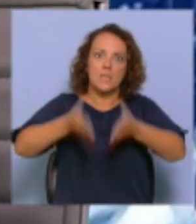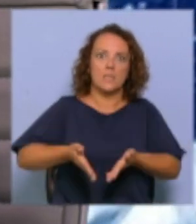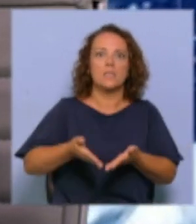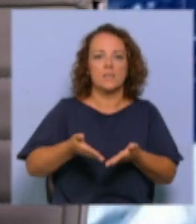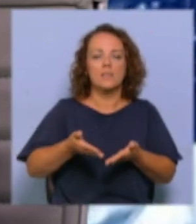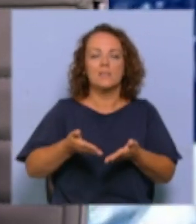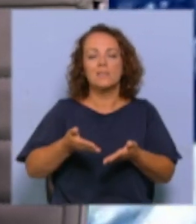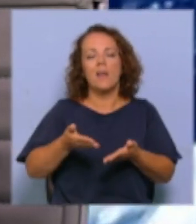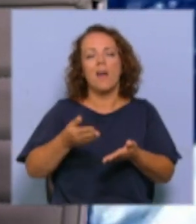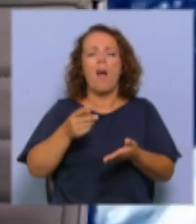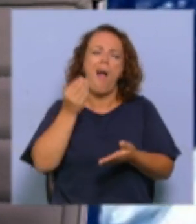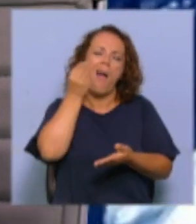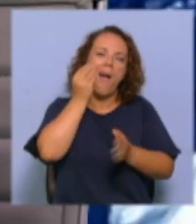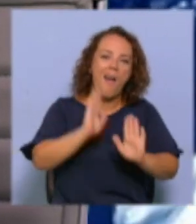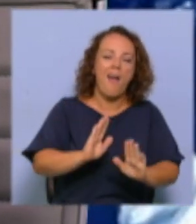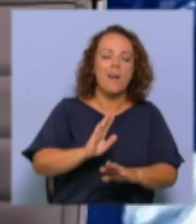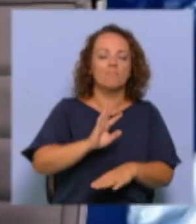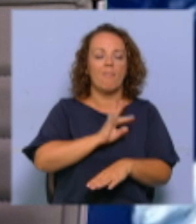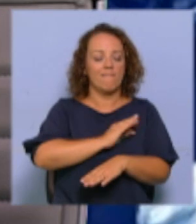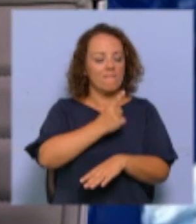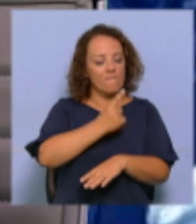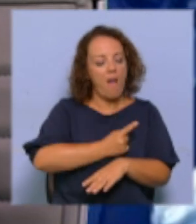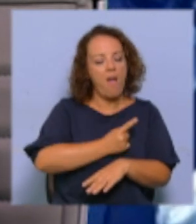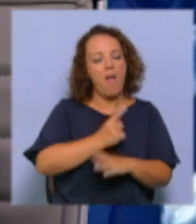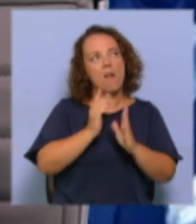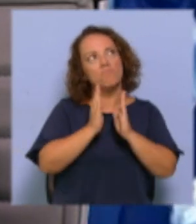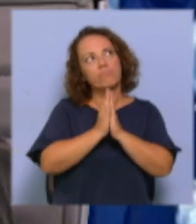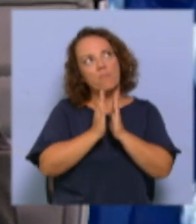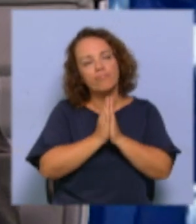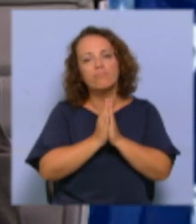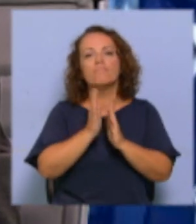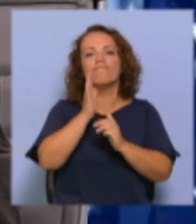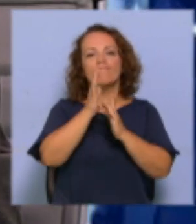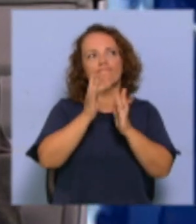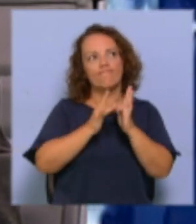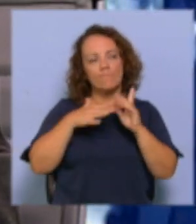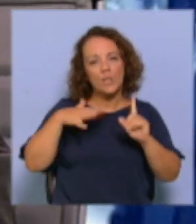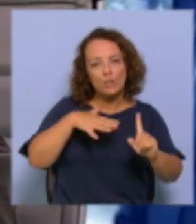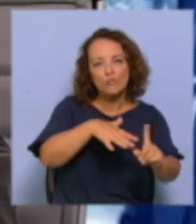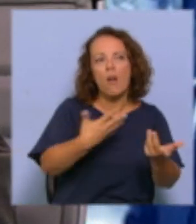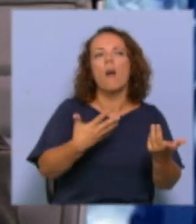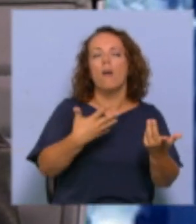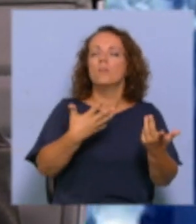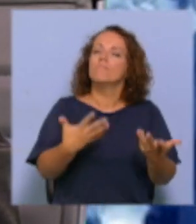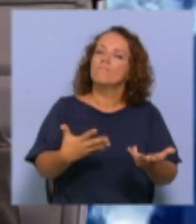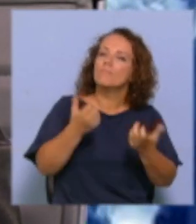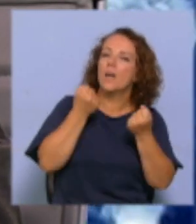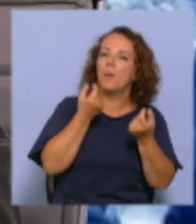fé cristã, da vivência cristã, de proximidade logo que seja possível. E, portanto, creio que a Igreja